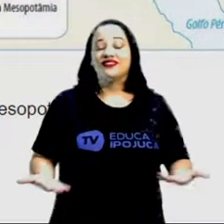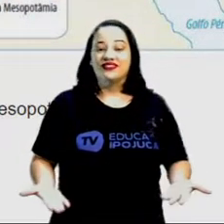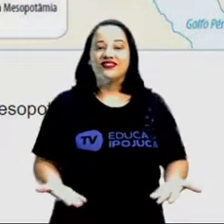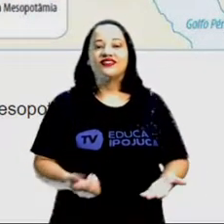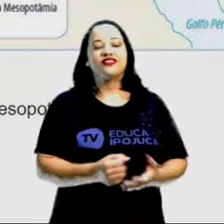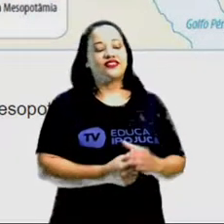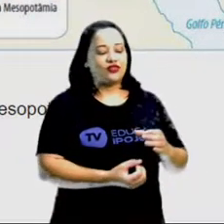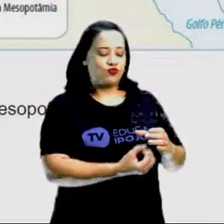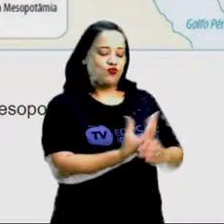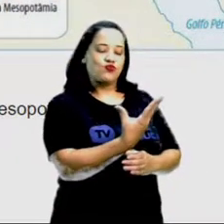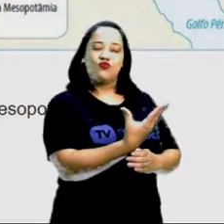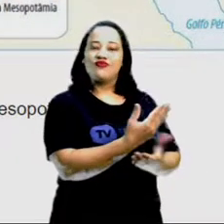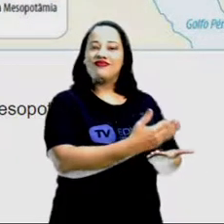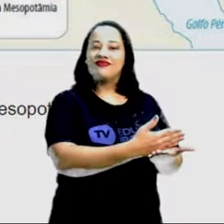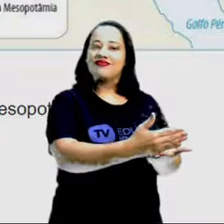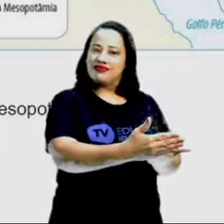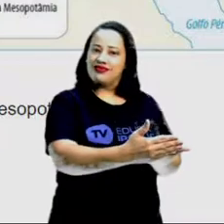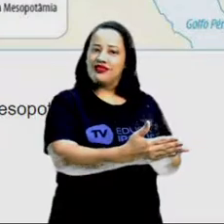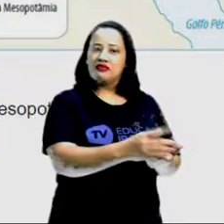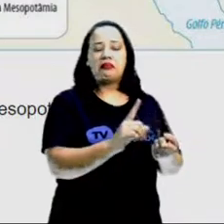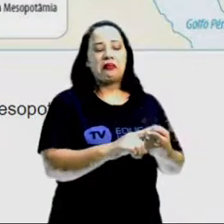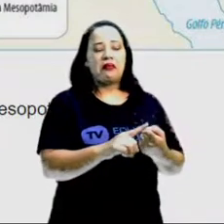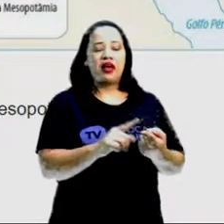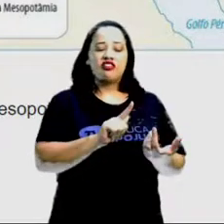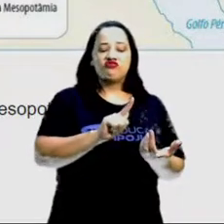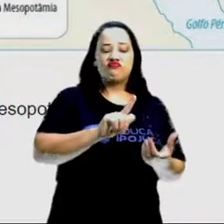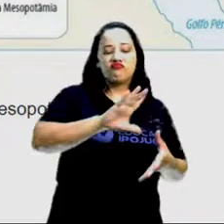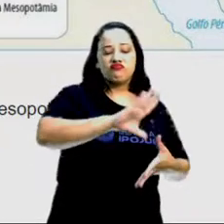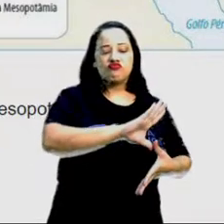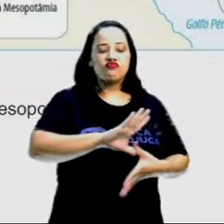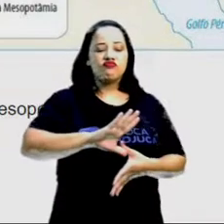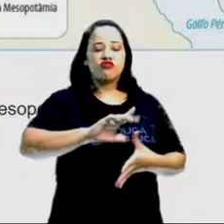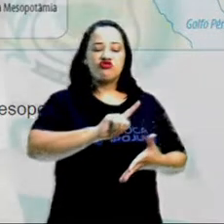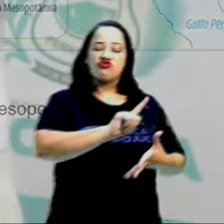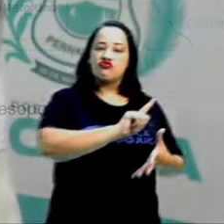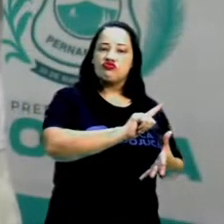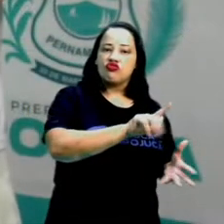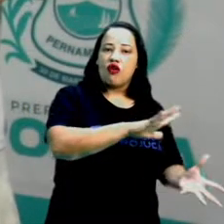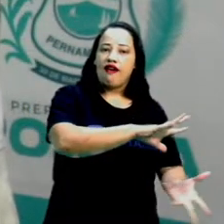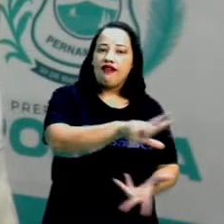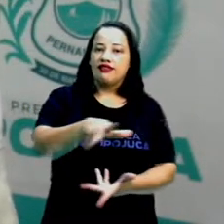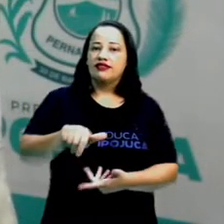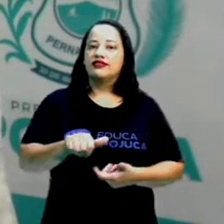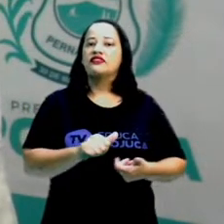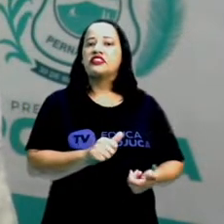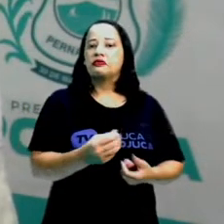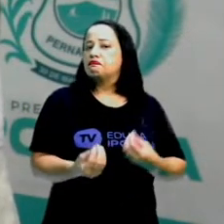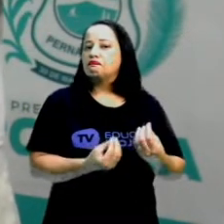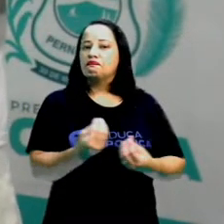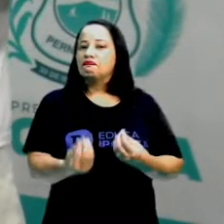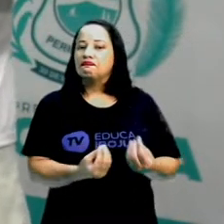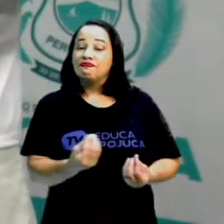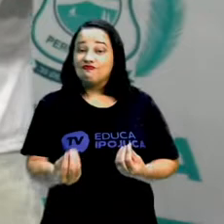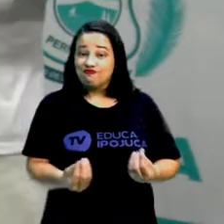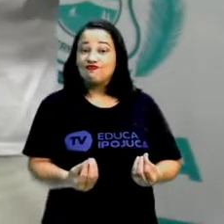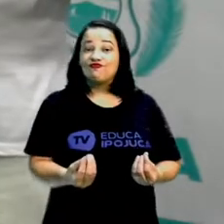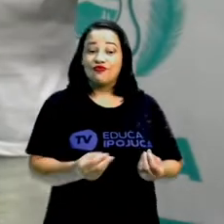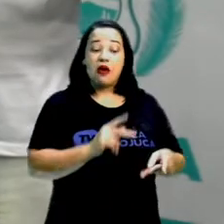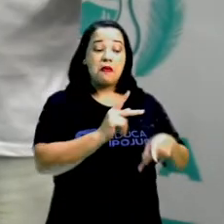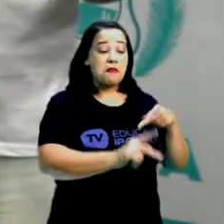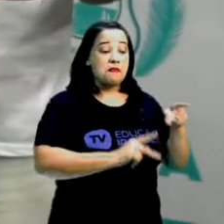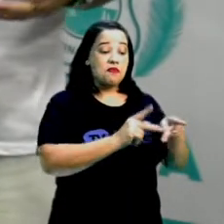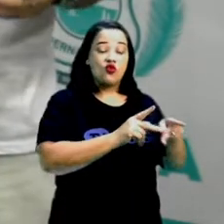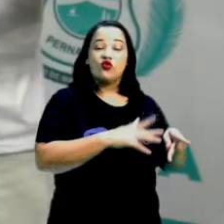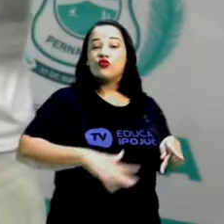Origem e geografia. Então, qual foi a origem ali dos povos da Mesopotâmia e como é que era a geografia ali